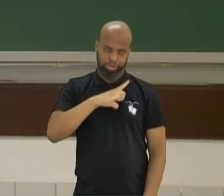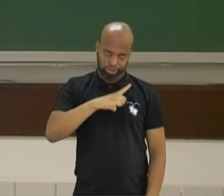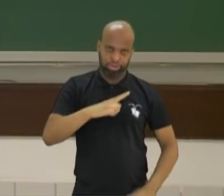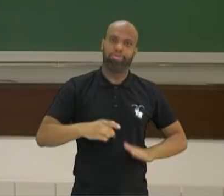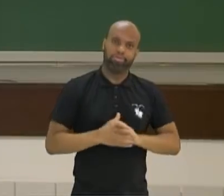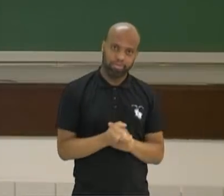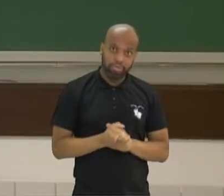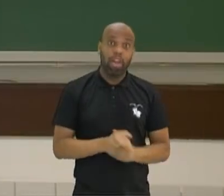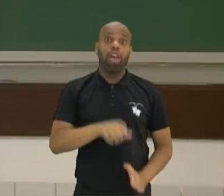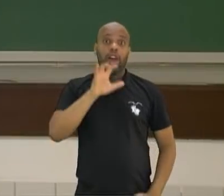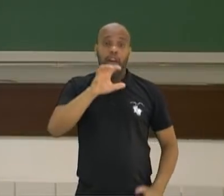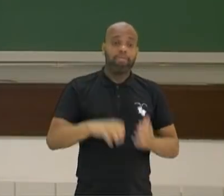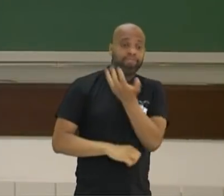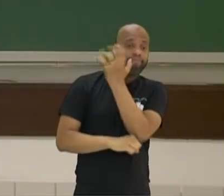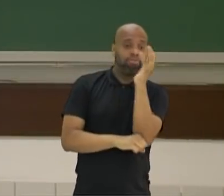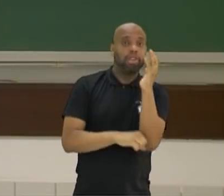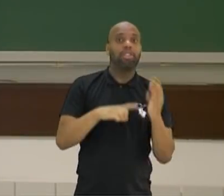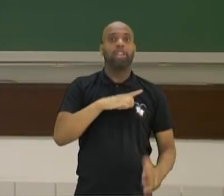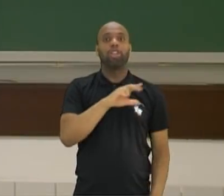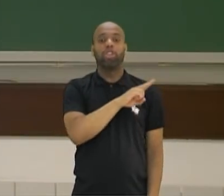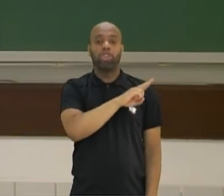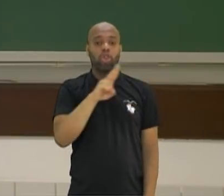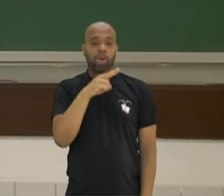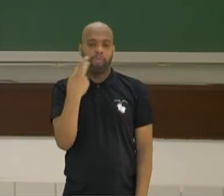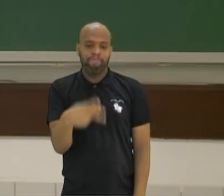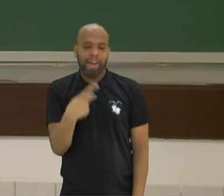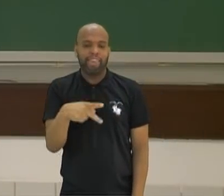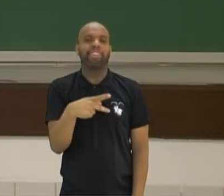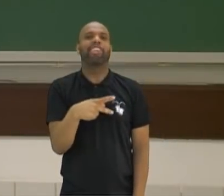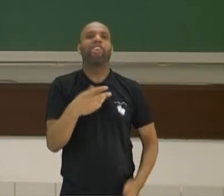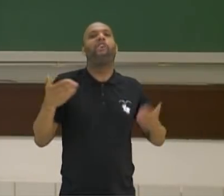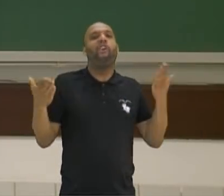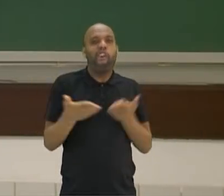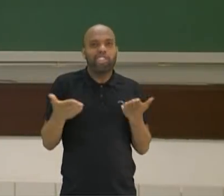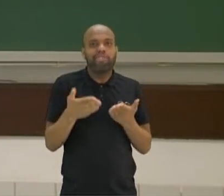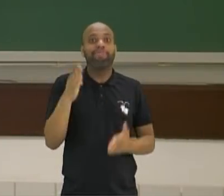E essa árvore acabou dando o nome para essa terra que nós vivemos hoje.